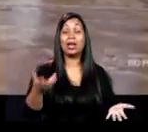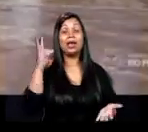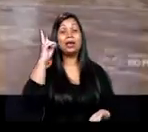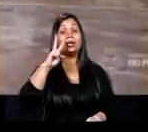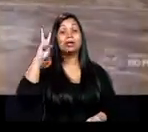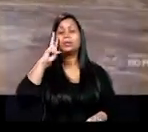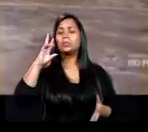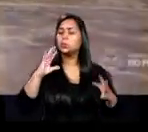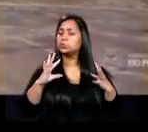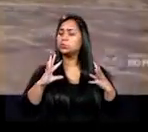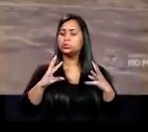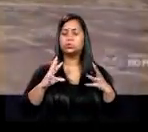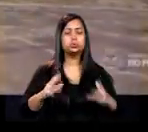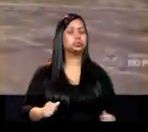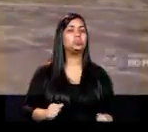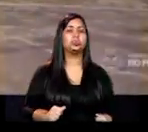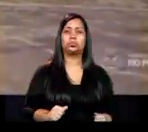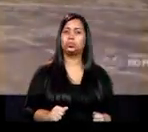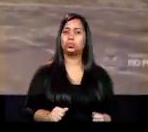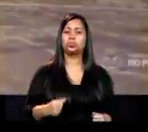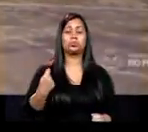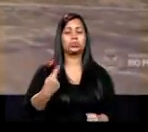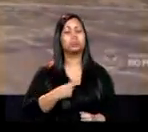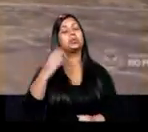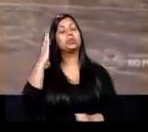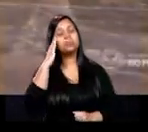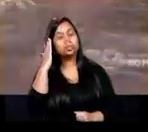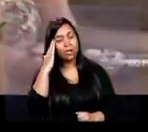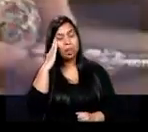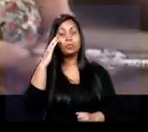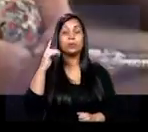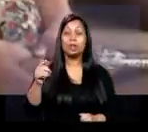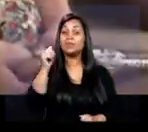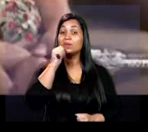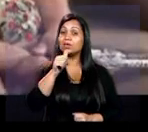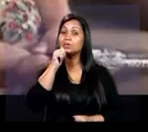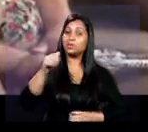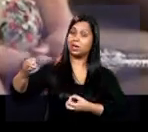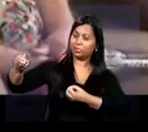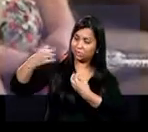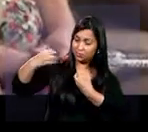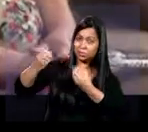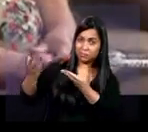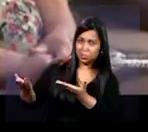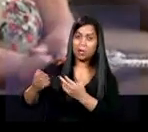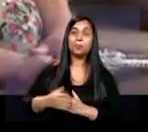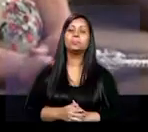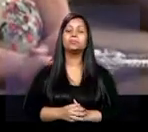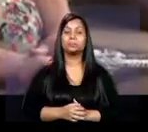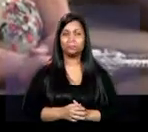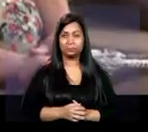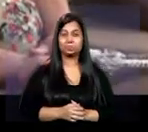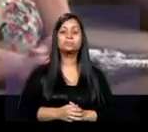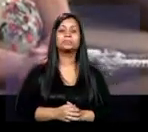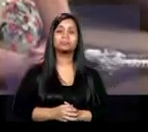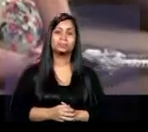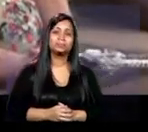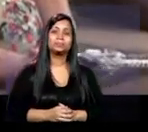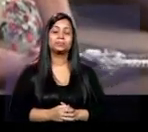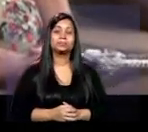e lembrando de tudo que a gente sabe agora com ele foi elas que ensinaram, entendeu?